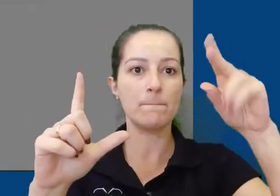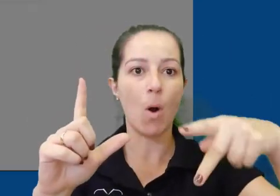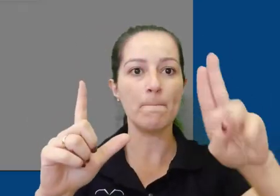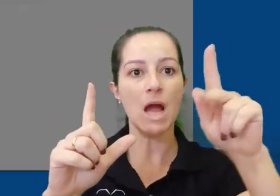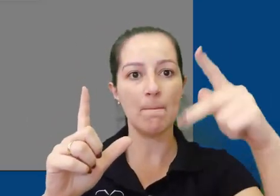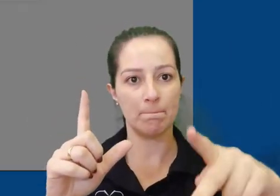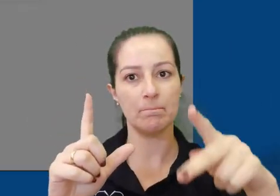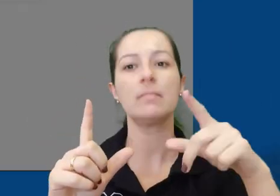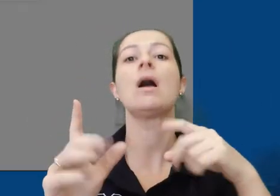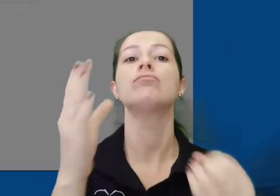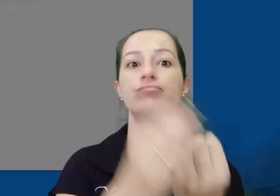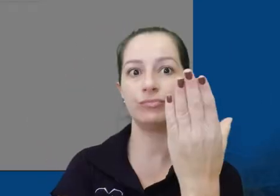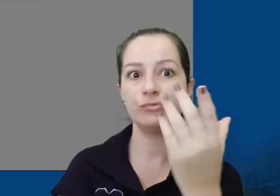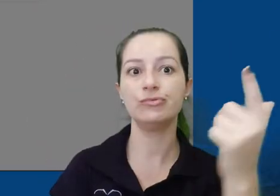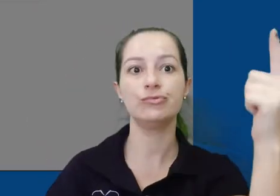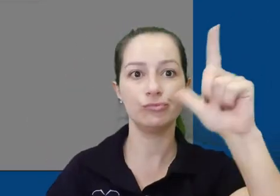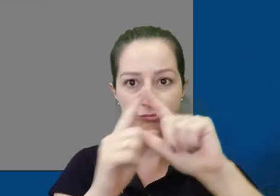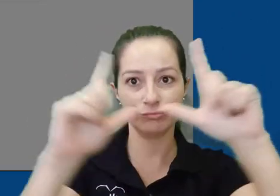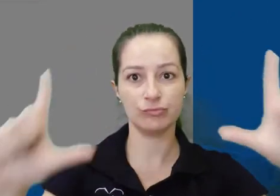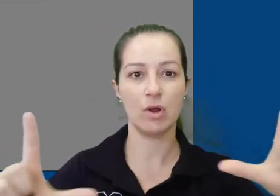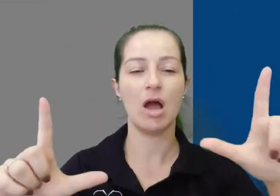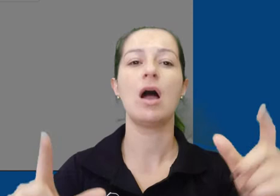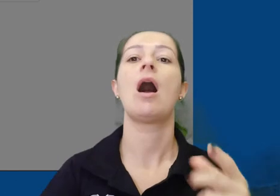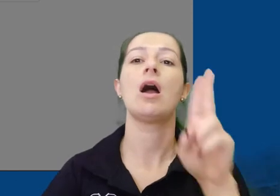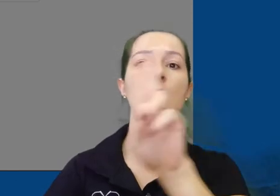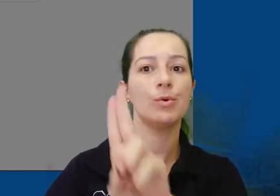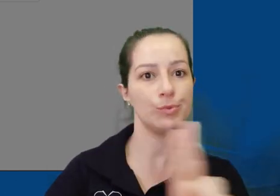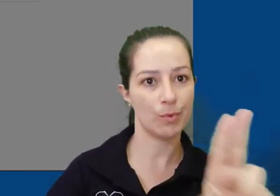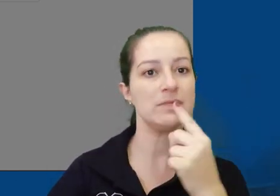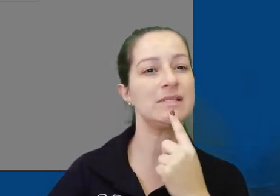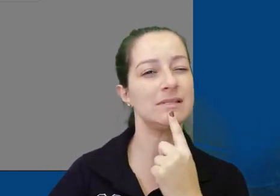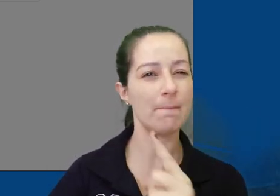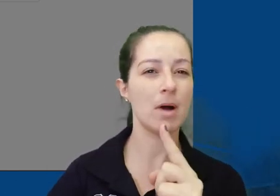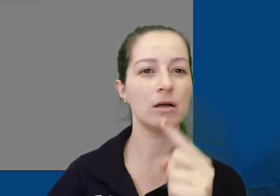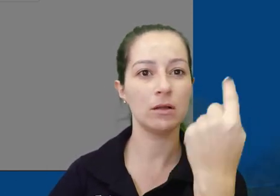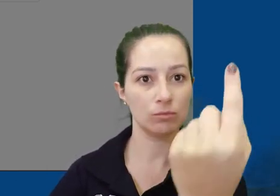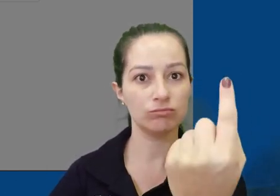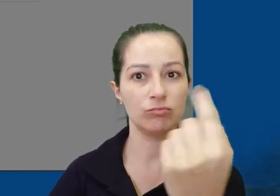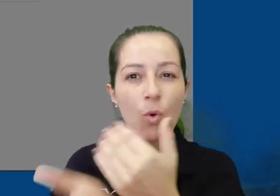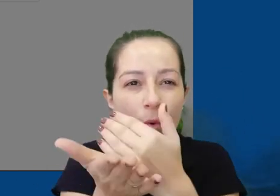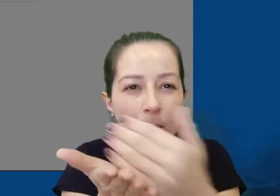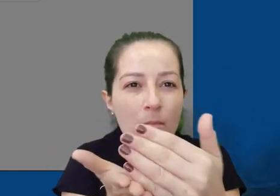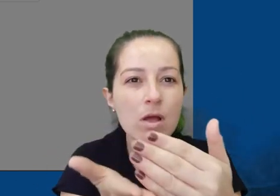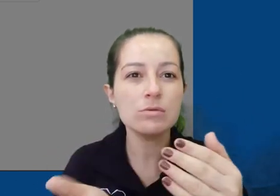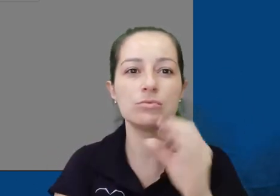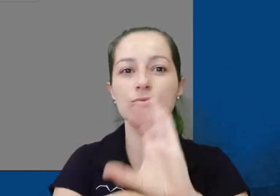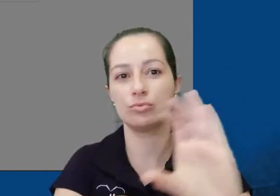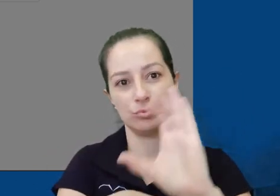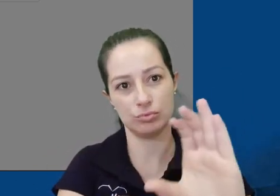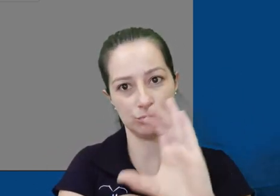pop-up aparece pedindo o nome do tópico eu vou separar Netuno por semanas Então esse será nomeado semana um em todo são óculos